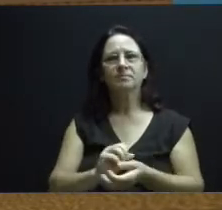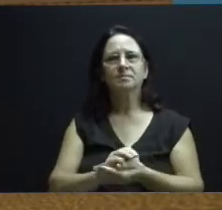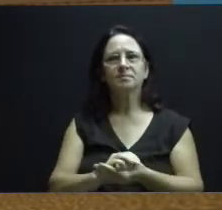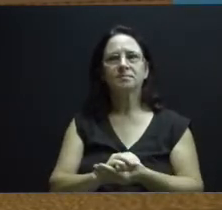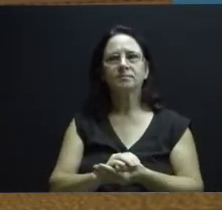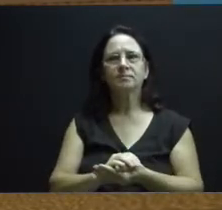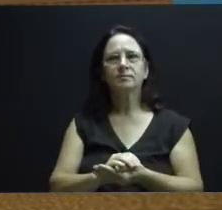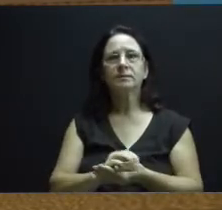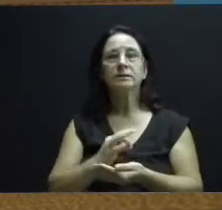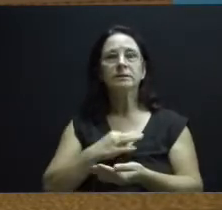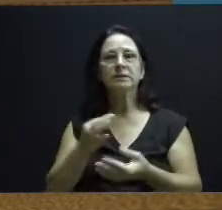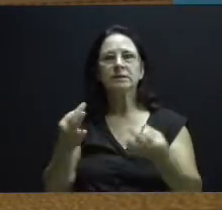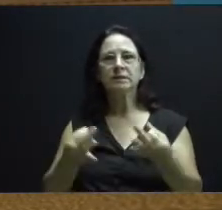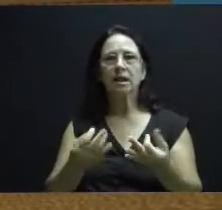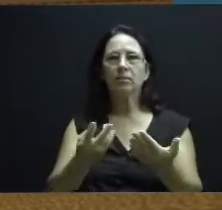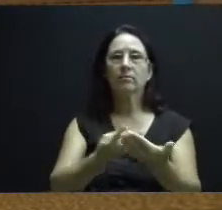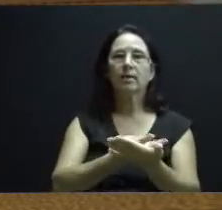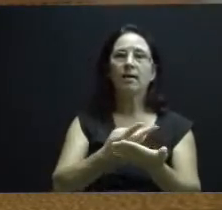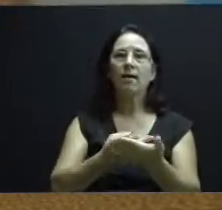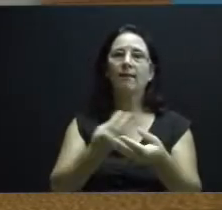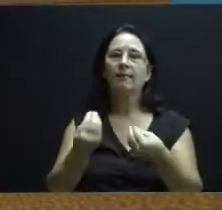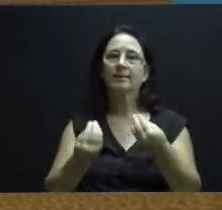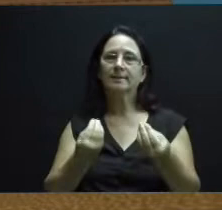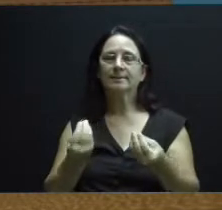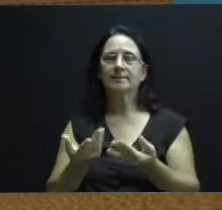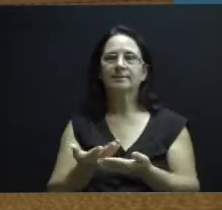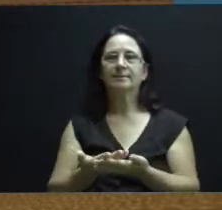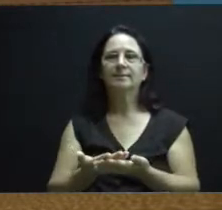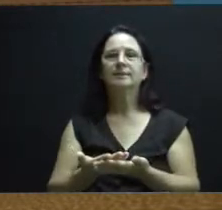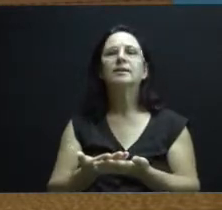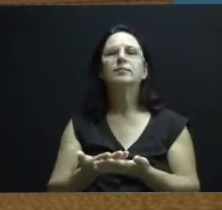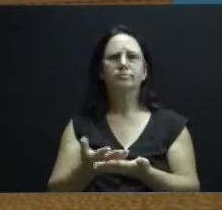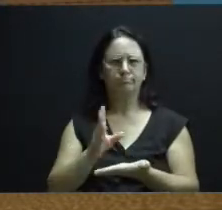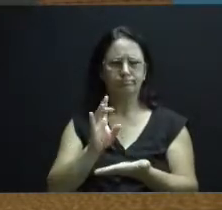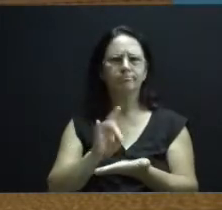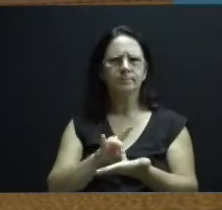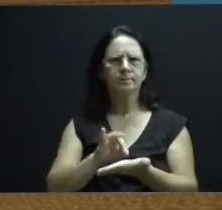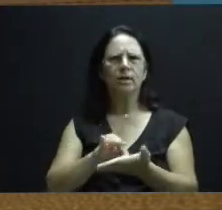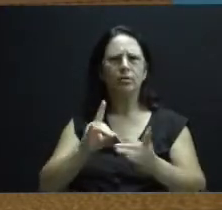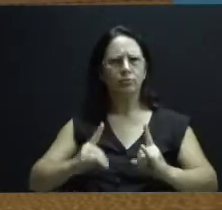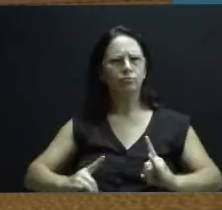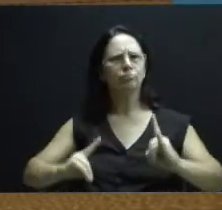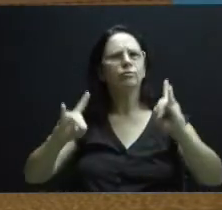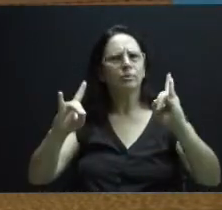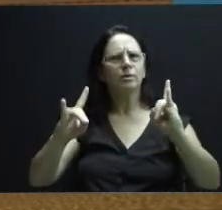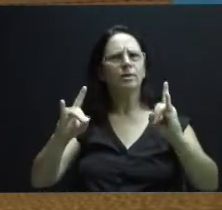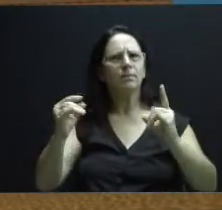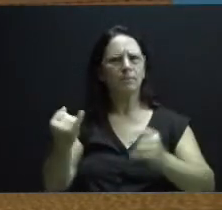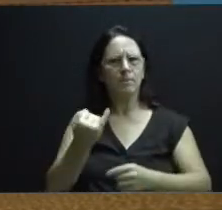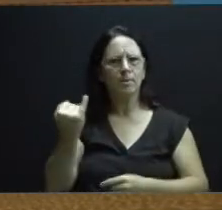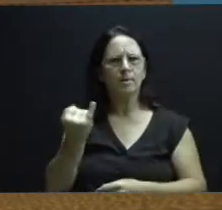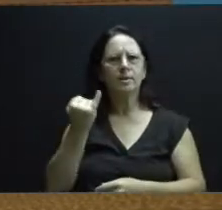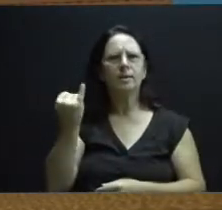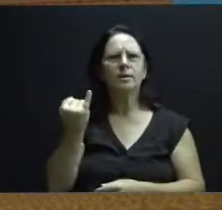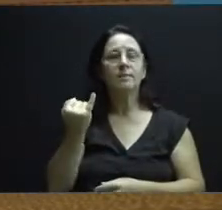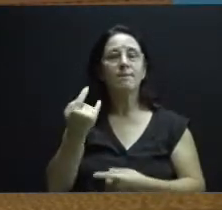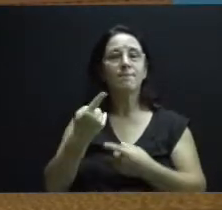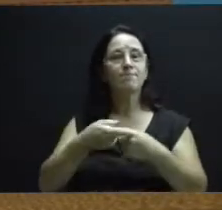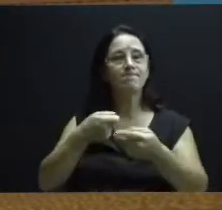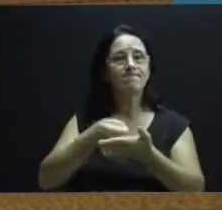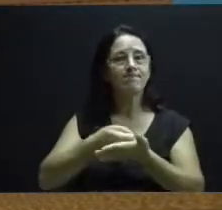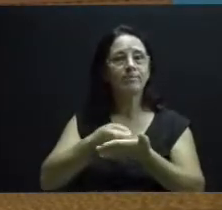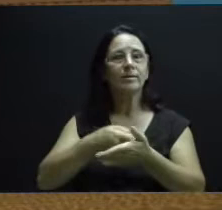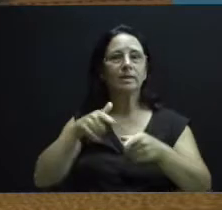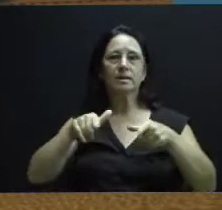tá certo que está errado é legal e moradia digno e isso é importante nós temos que trabalhar em cima disso